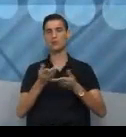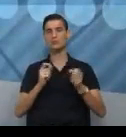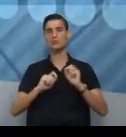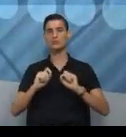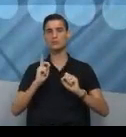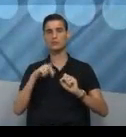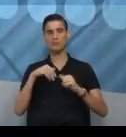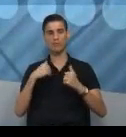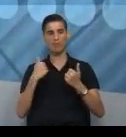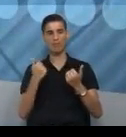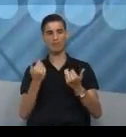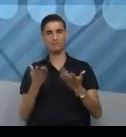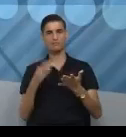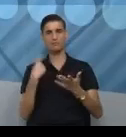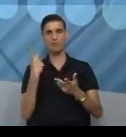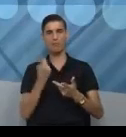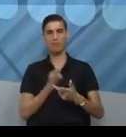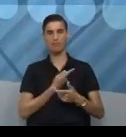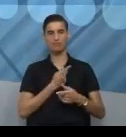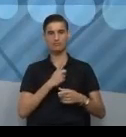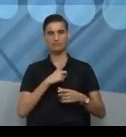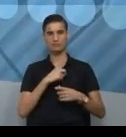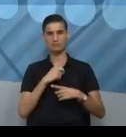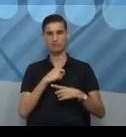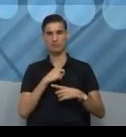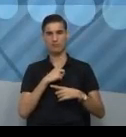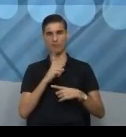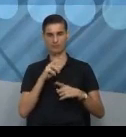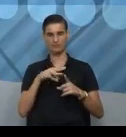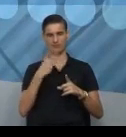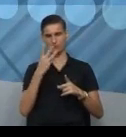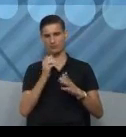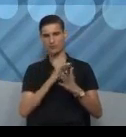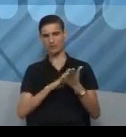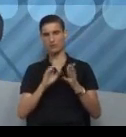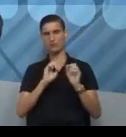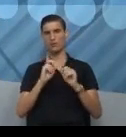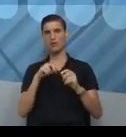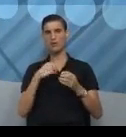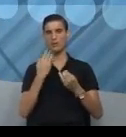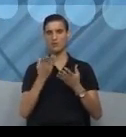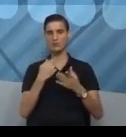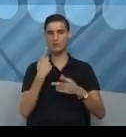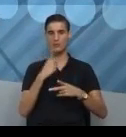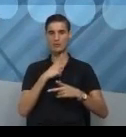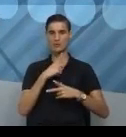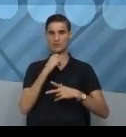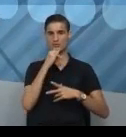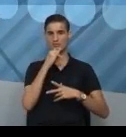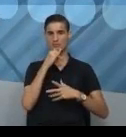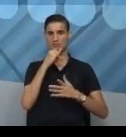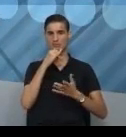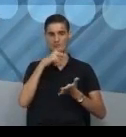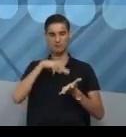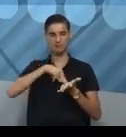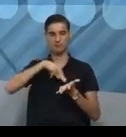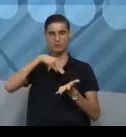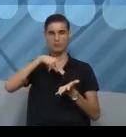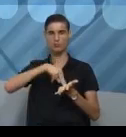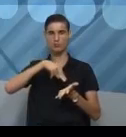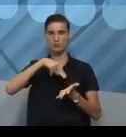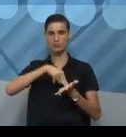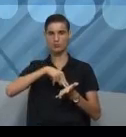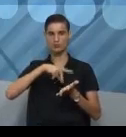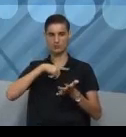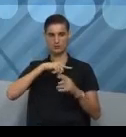também, que é quando o exemplo que a gente vai ter na terceira situação, é como se nós tivéssemos um pula-pula, né, de